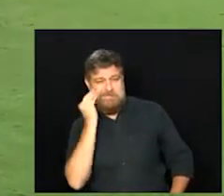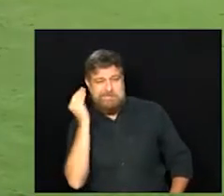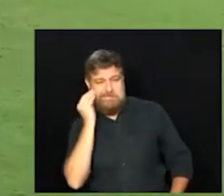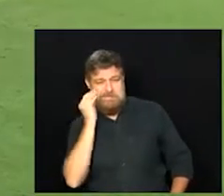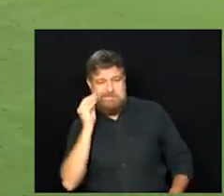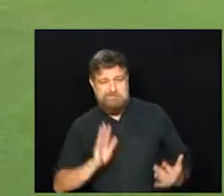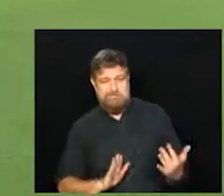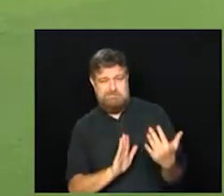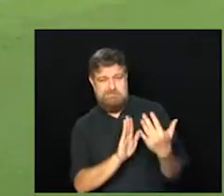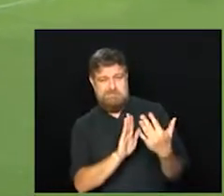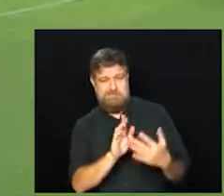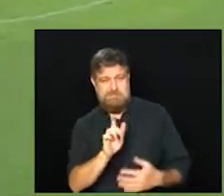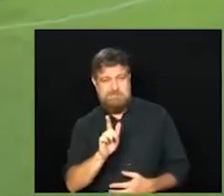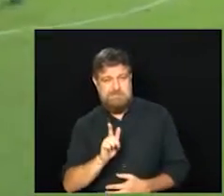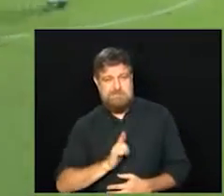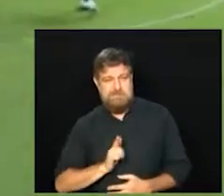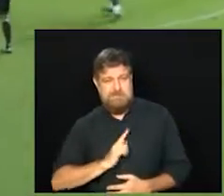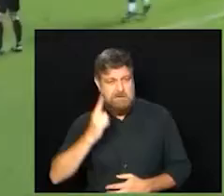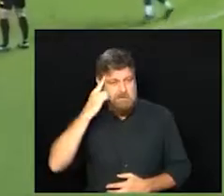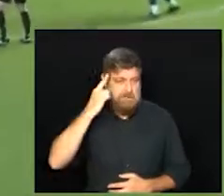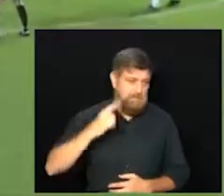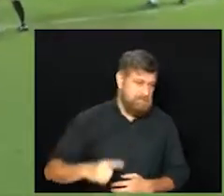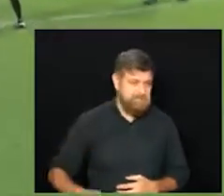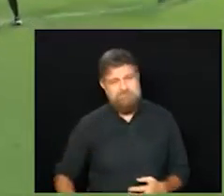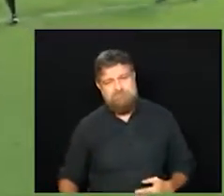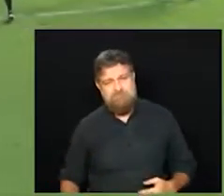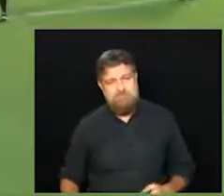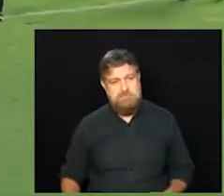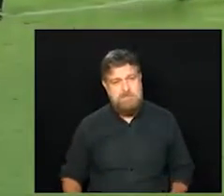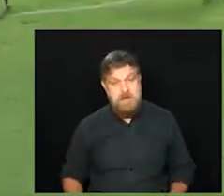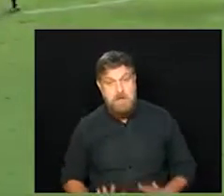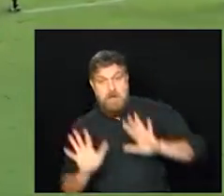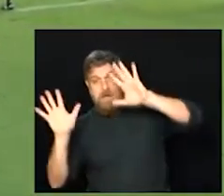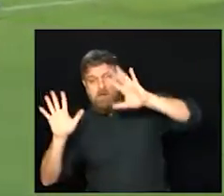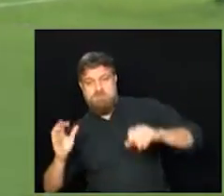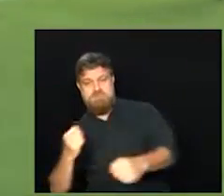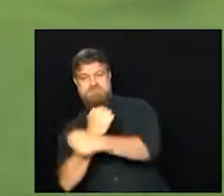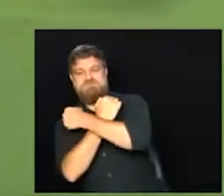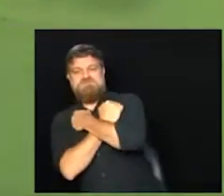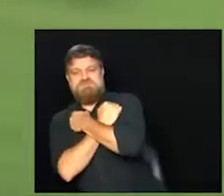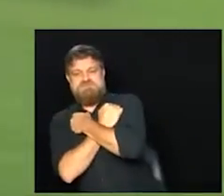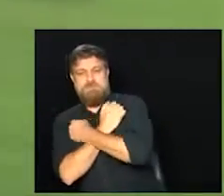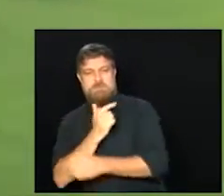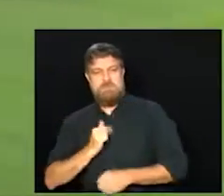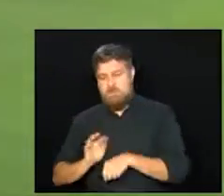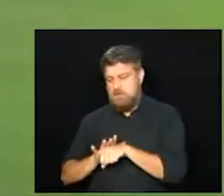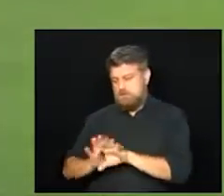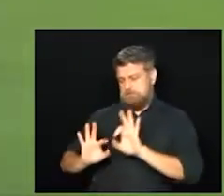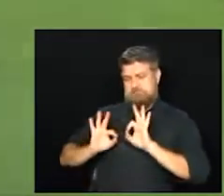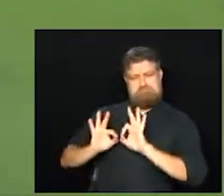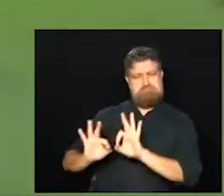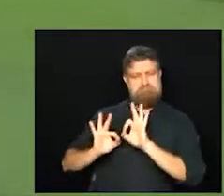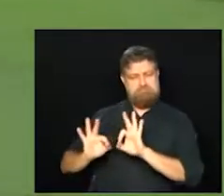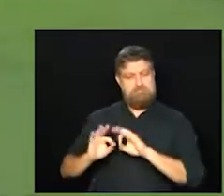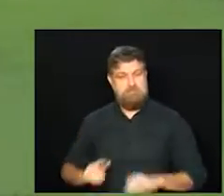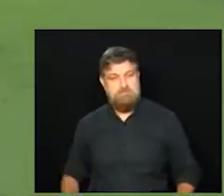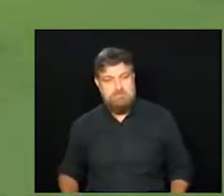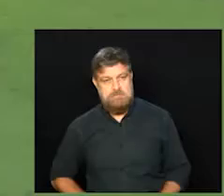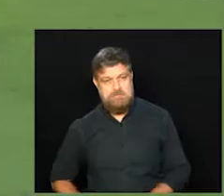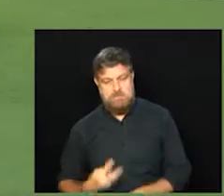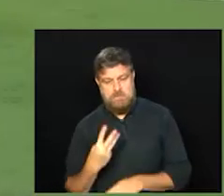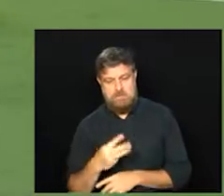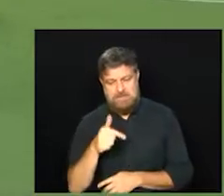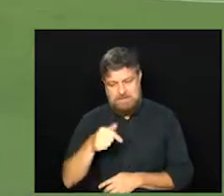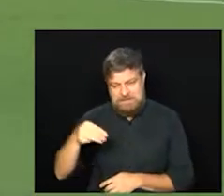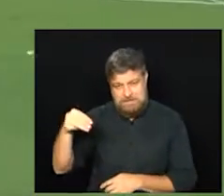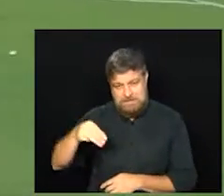com Lucão do break de cabeça, mas o goleiro Tadeu estava em uma noite iluminada. Aos